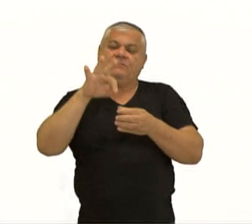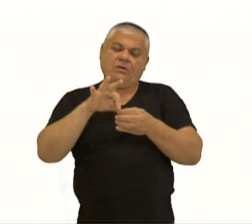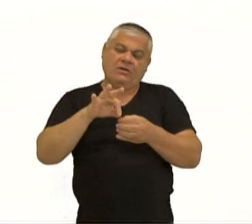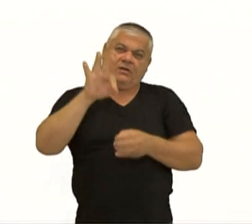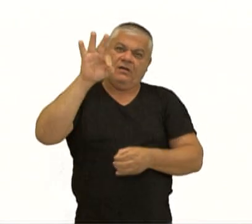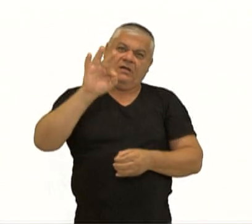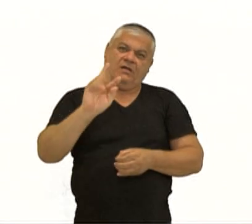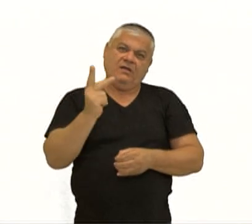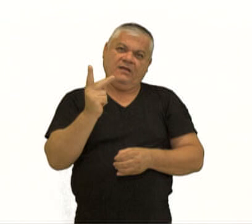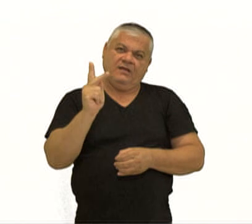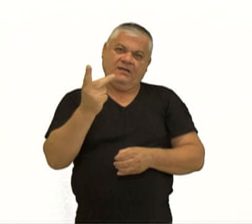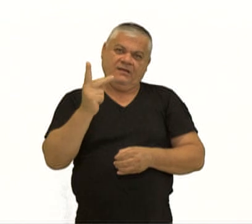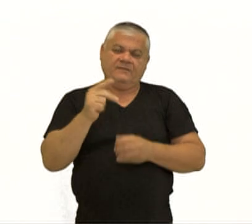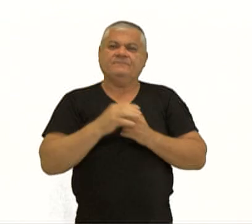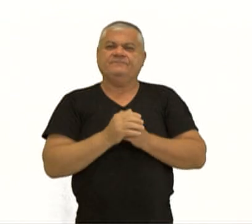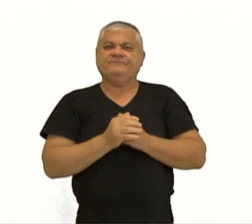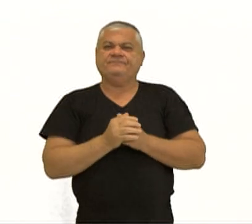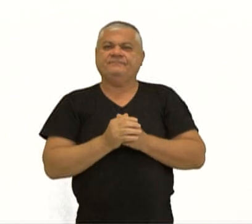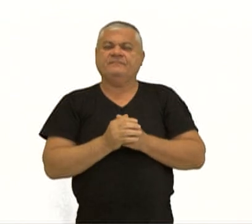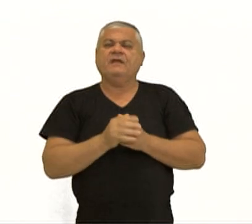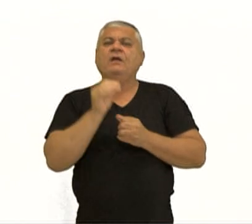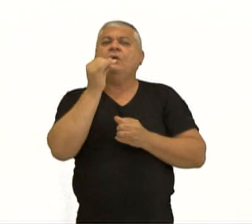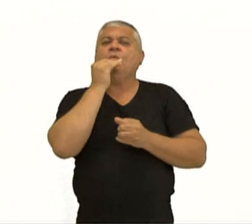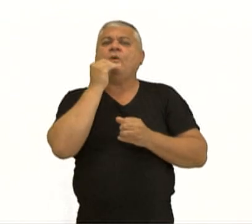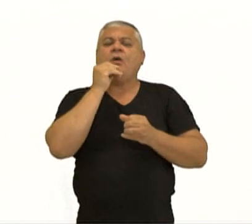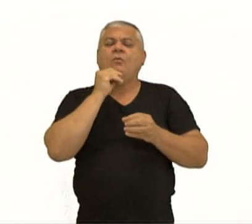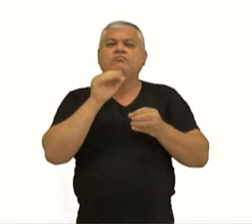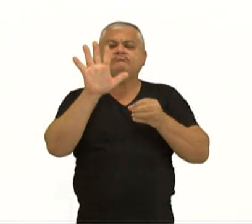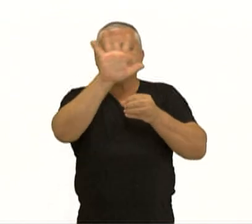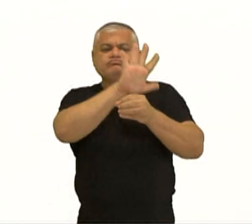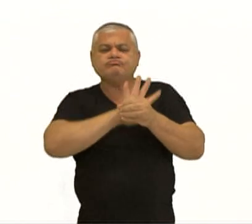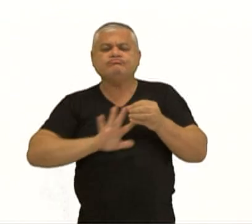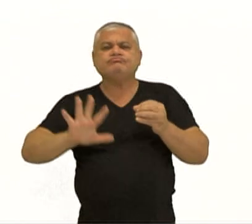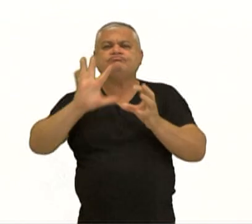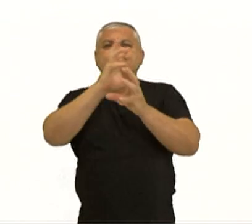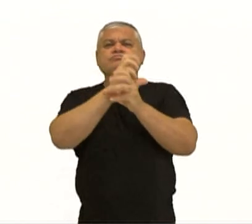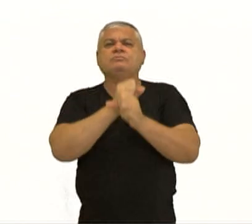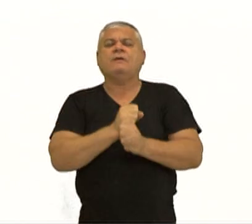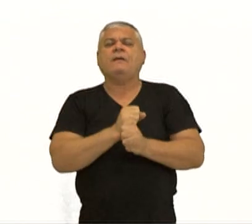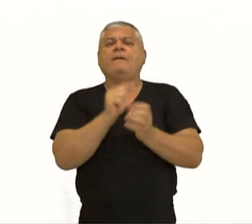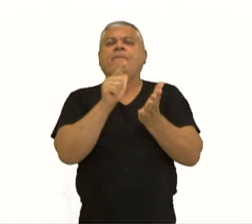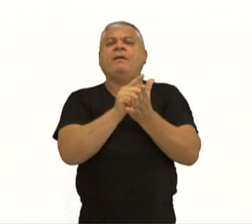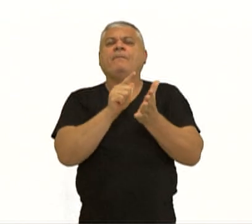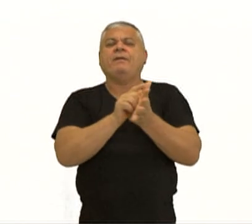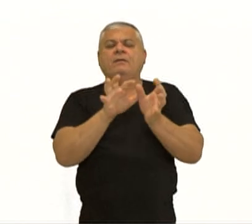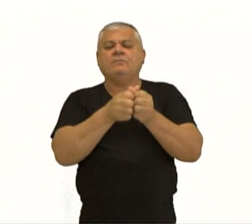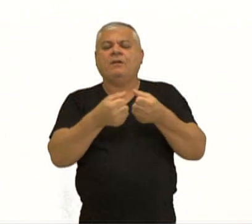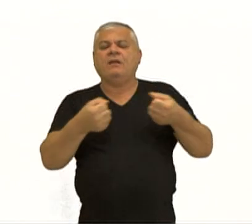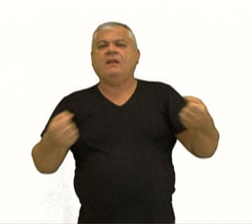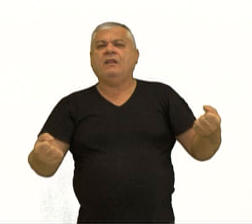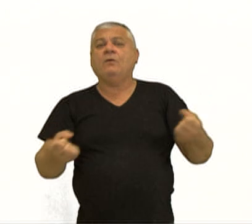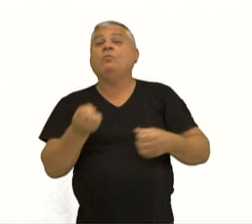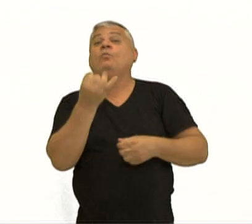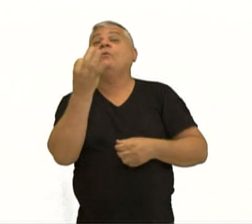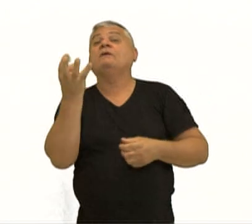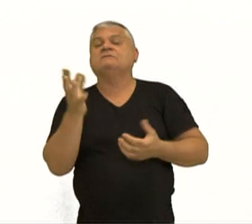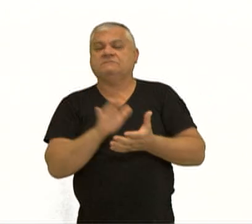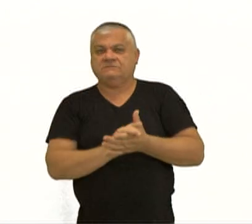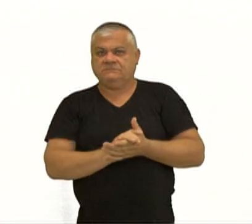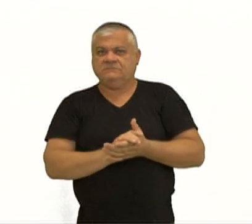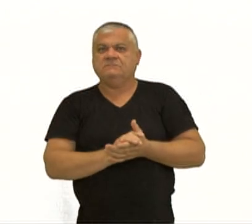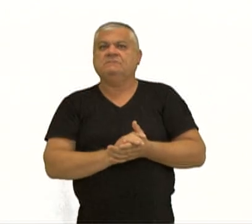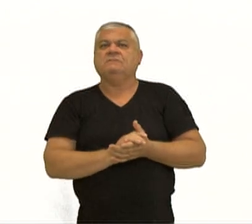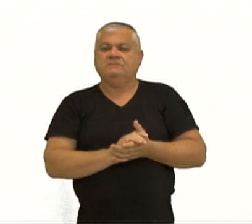altura. Determinar a área total de papelão utilizado para montar essa embalagem. Isso